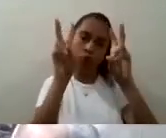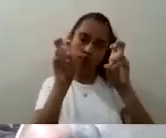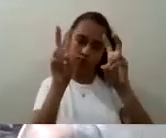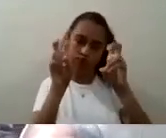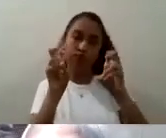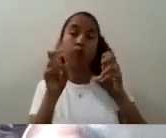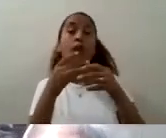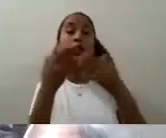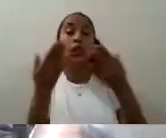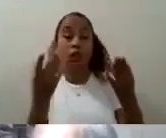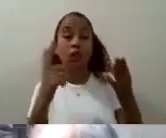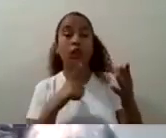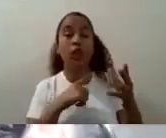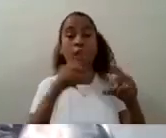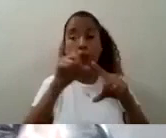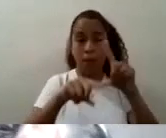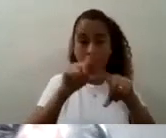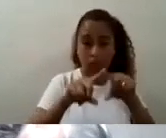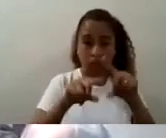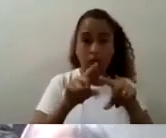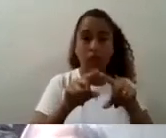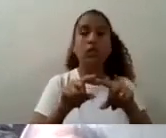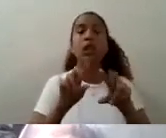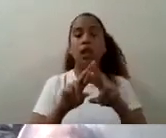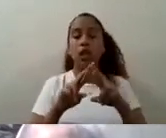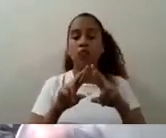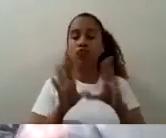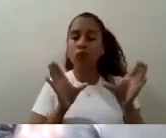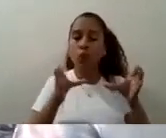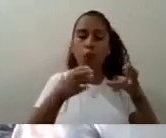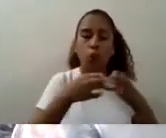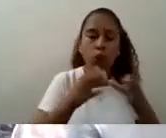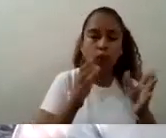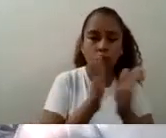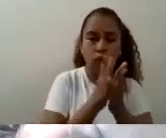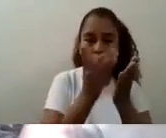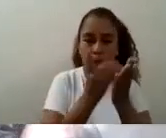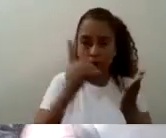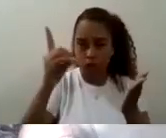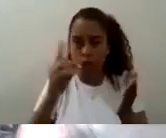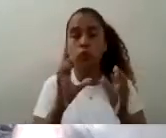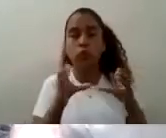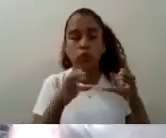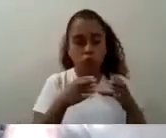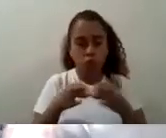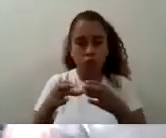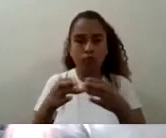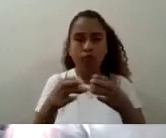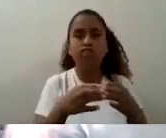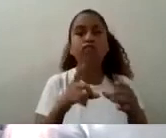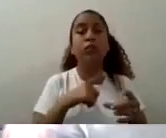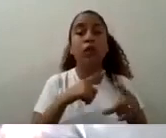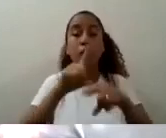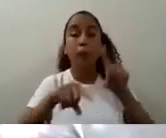materiais ecumênicos, nós temos círculos bíblicos, que foram preparados pelo CEBI, temos material para